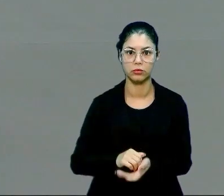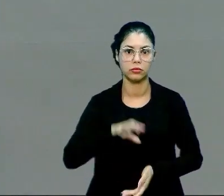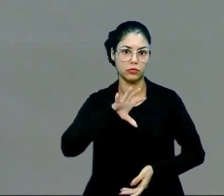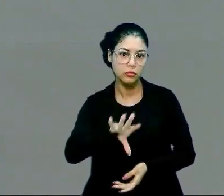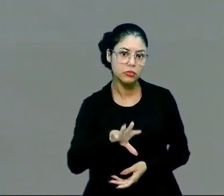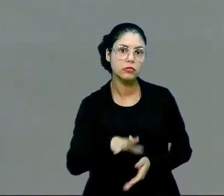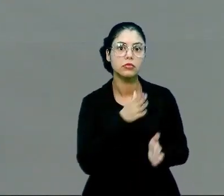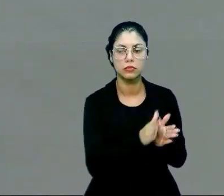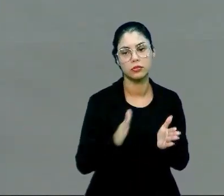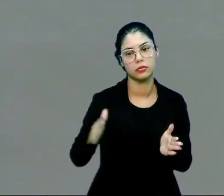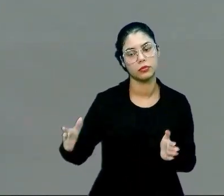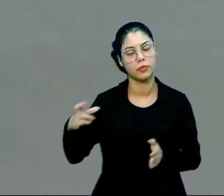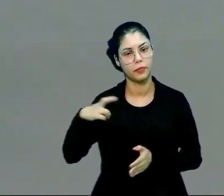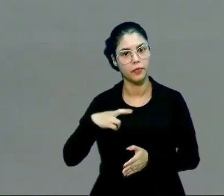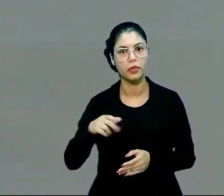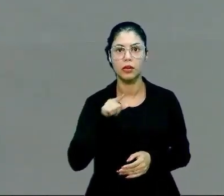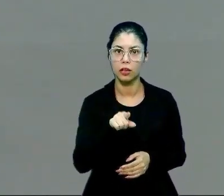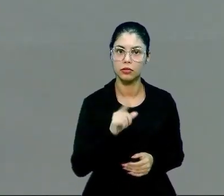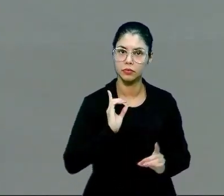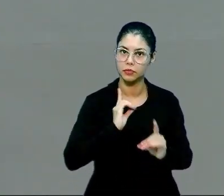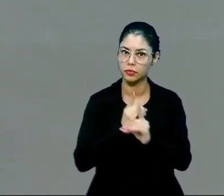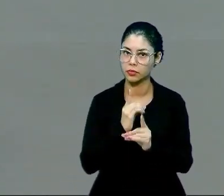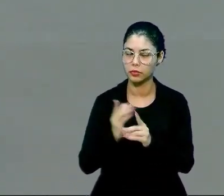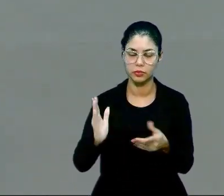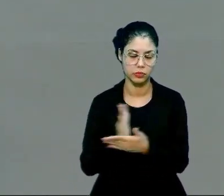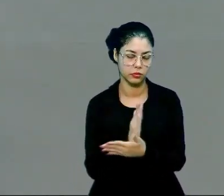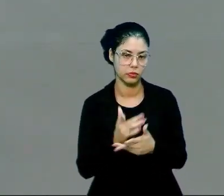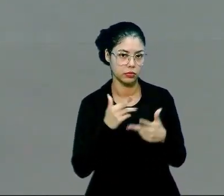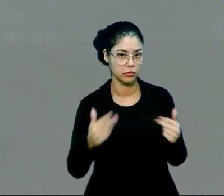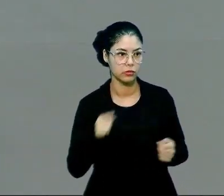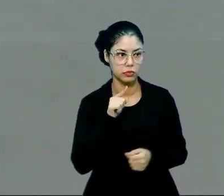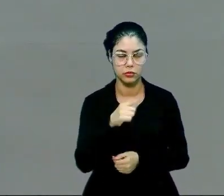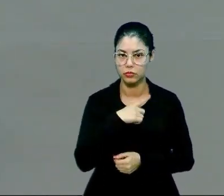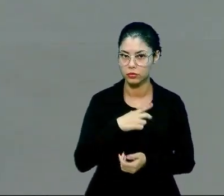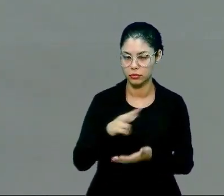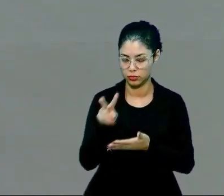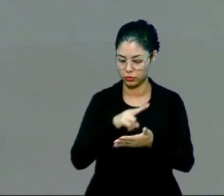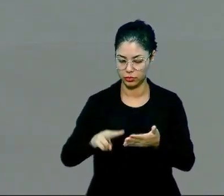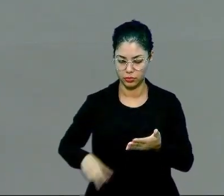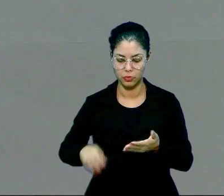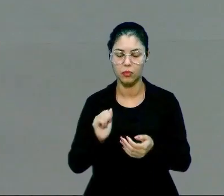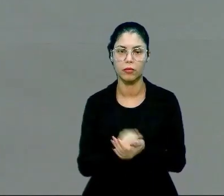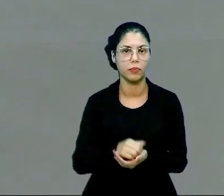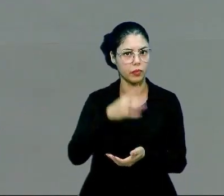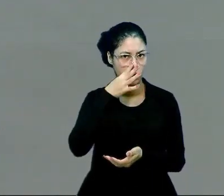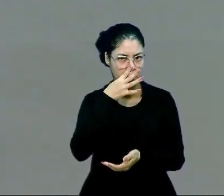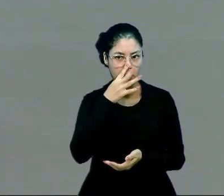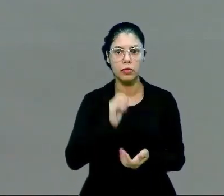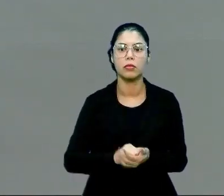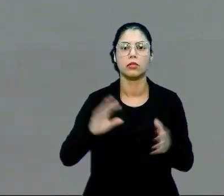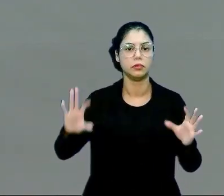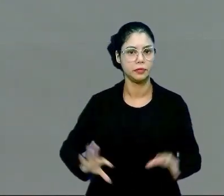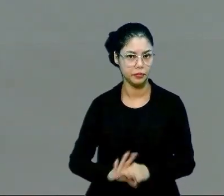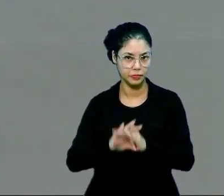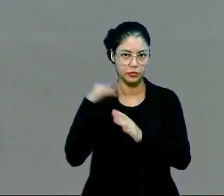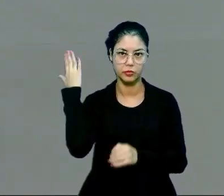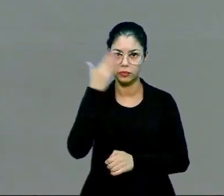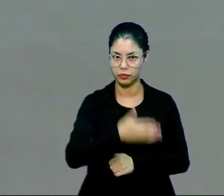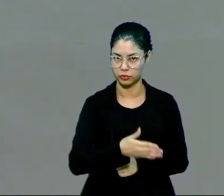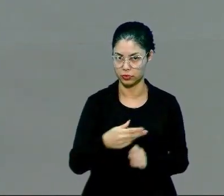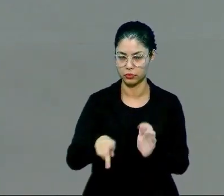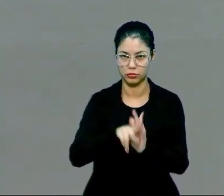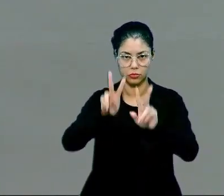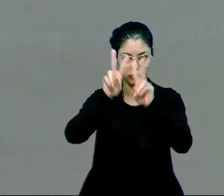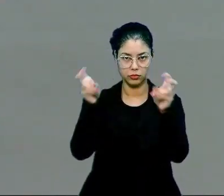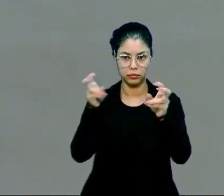nesse seu repertório particular, você vai encontrar alguma coisa que talvez você tenha lido ou assistido que tem uma relação direta com o